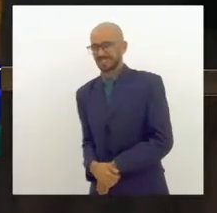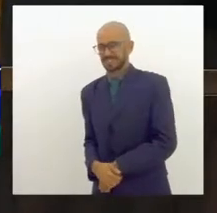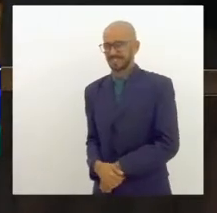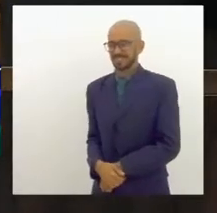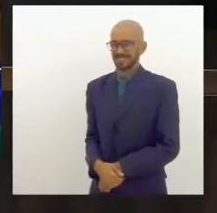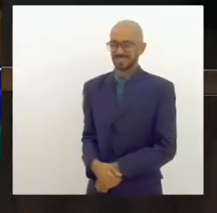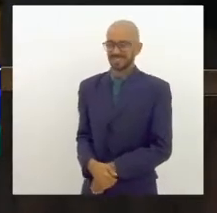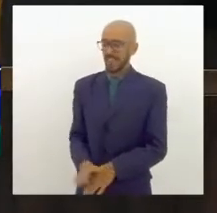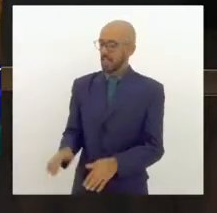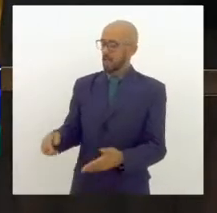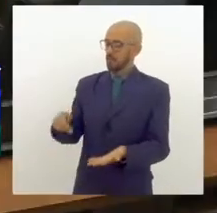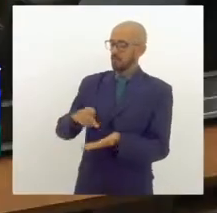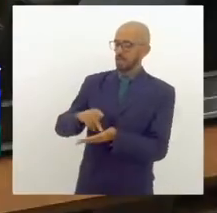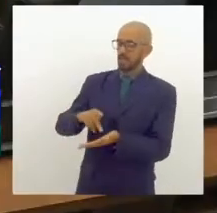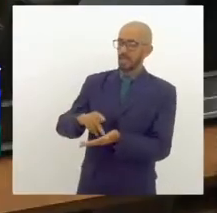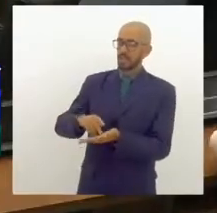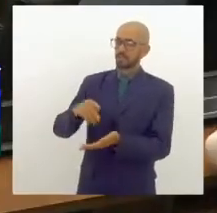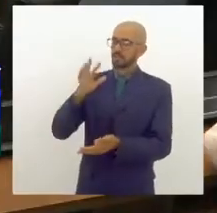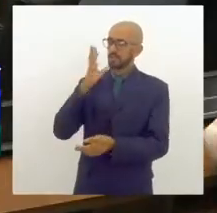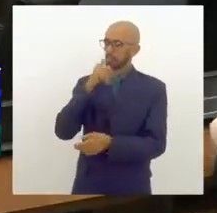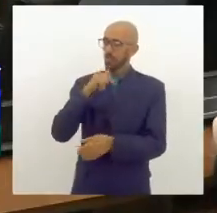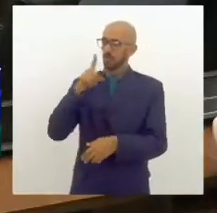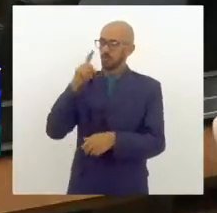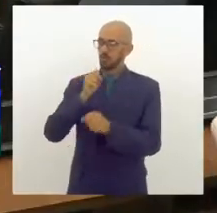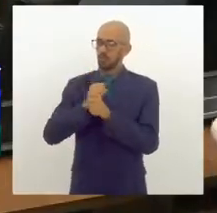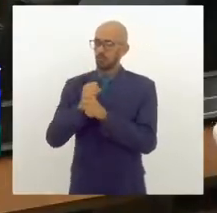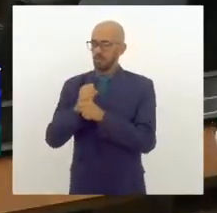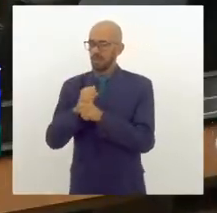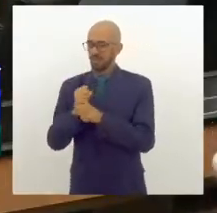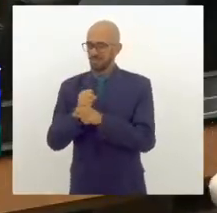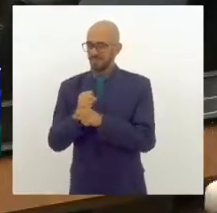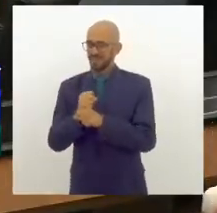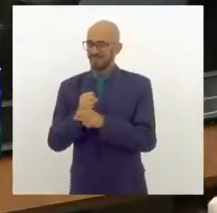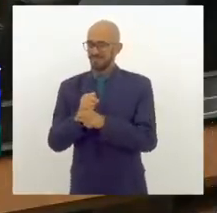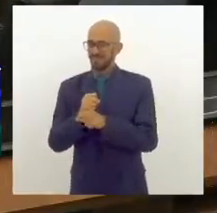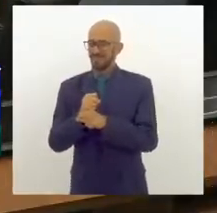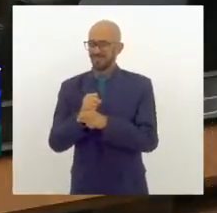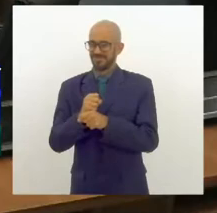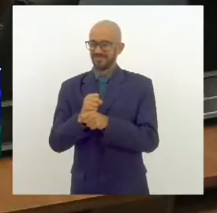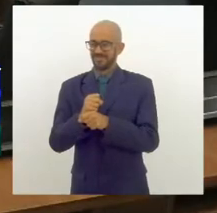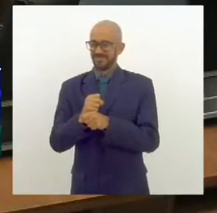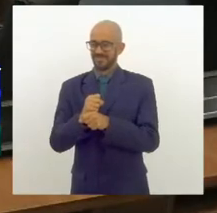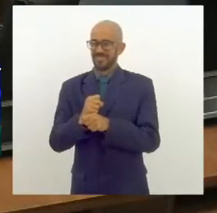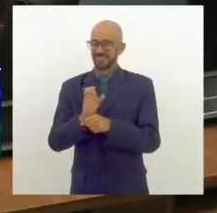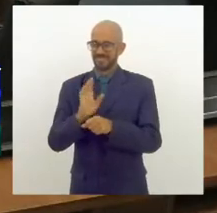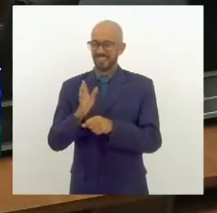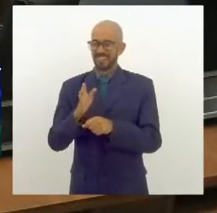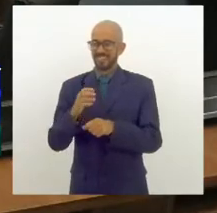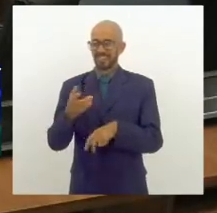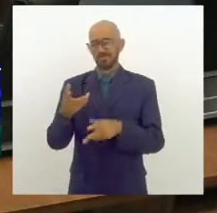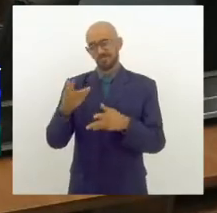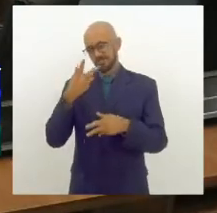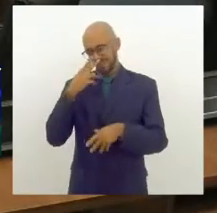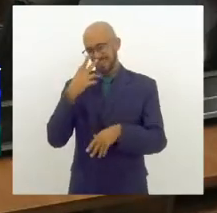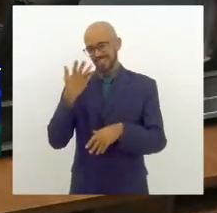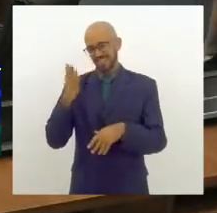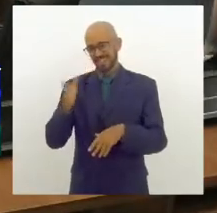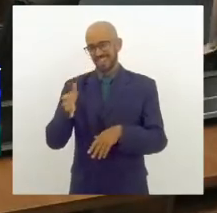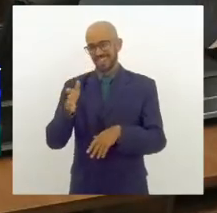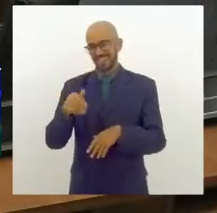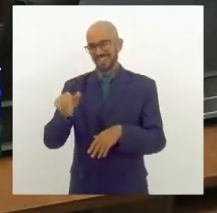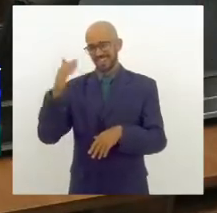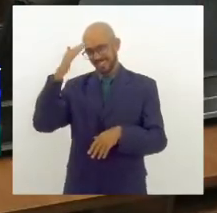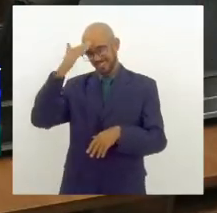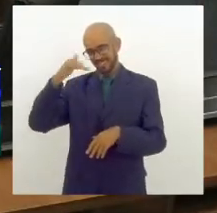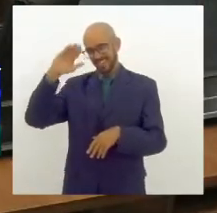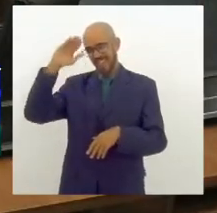Não, na verdade é um ano, demora um ano para ficar normal. Mas tá bacana. Já está aparecendo. Vou fazer, ó. Vou lhe indicar depois,